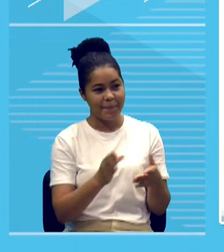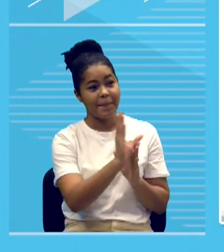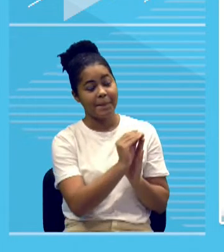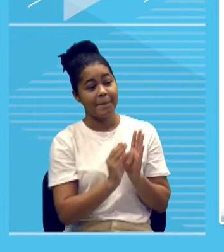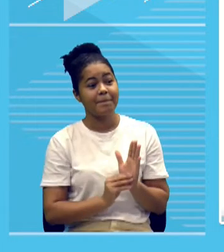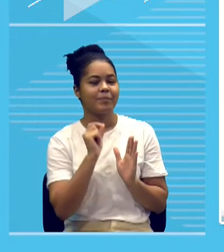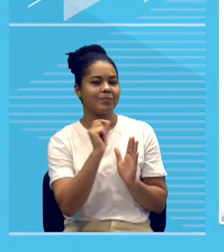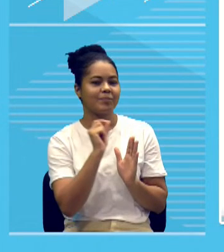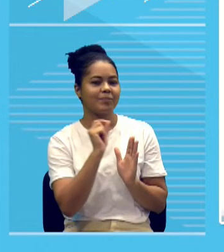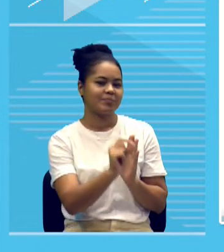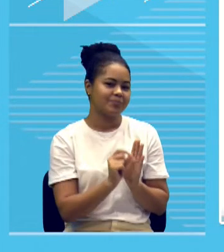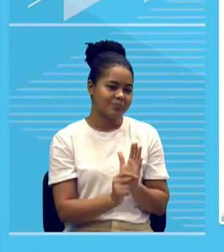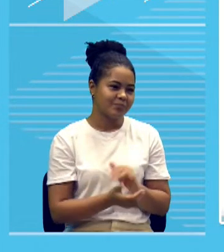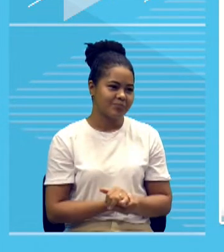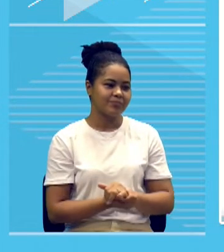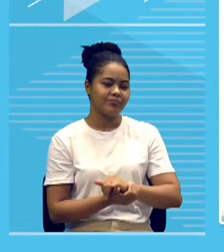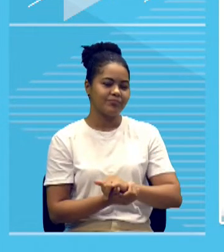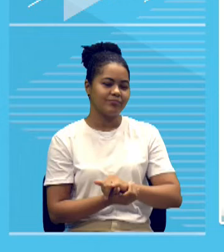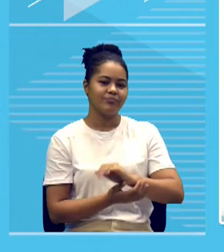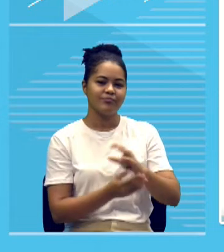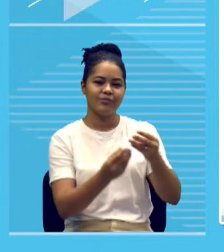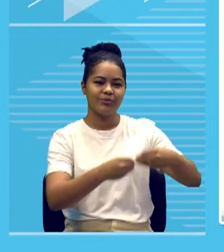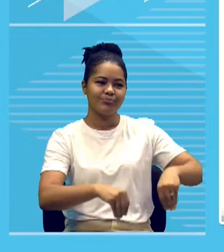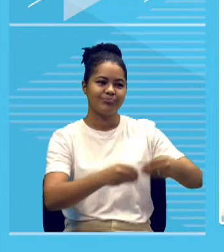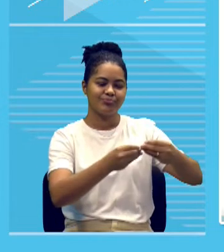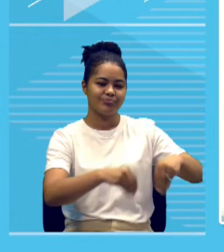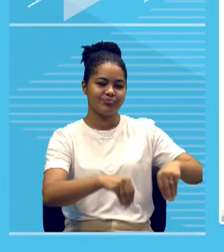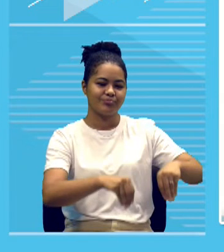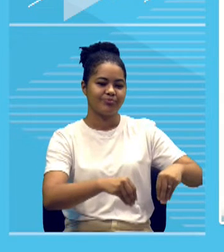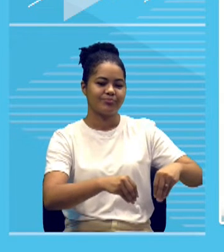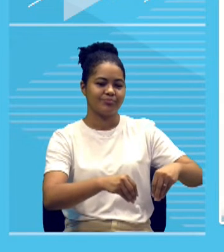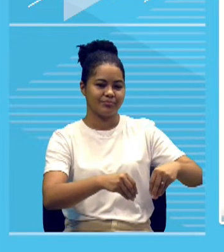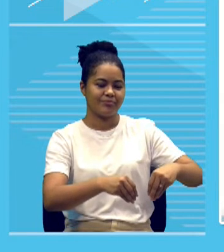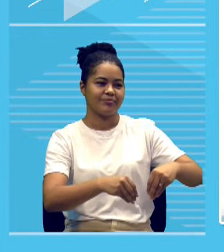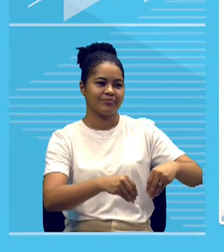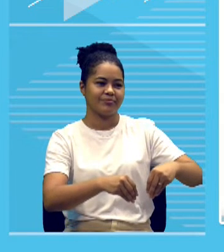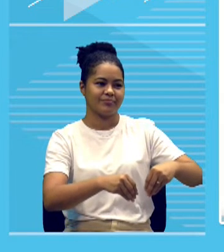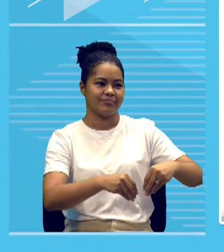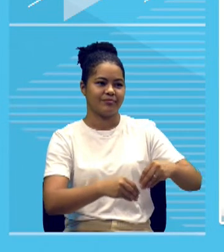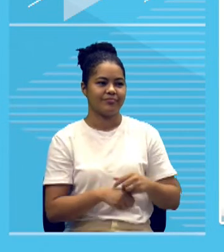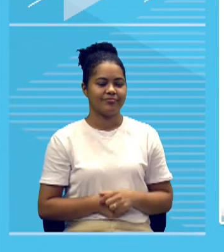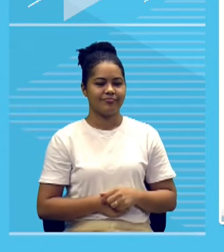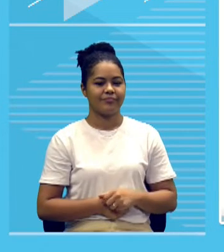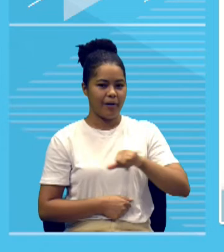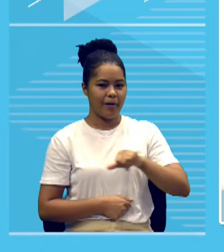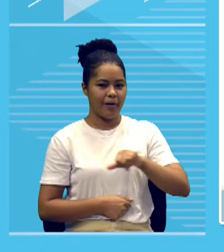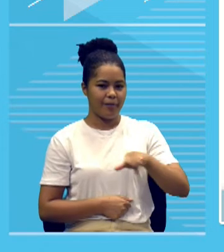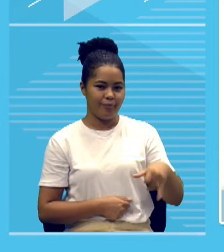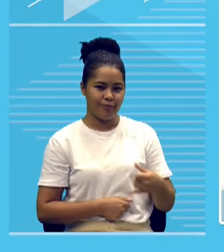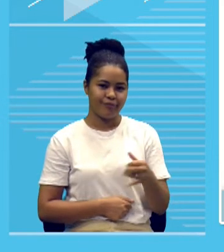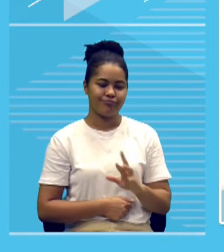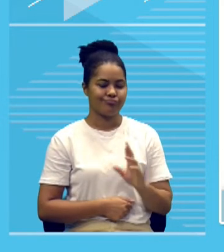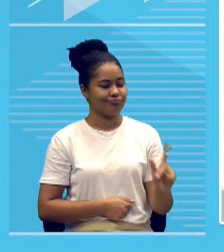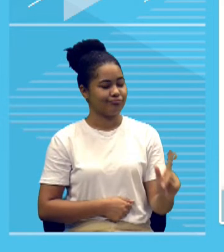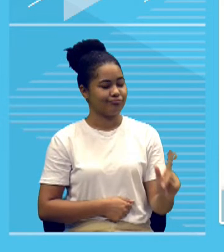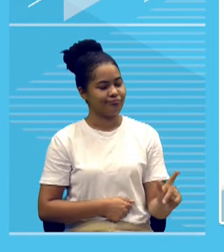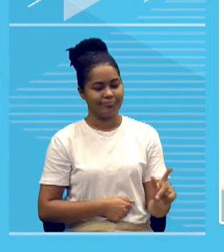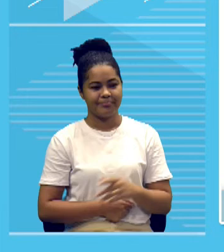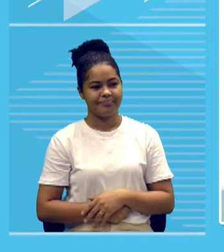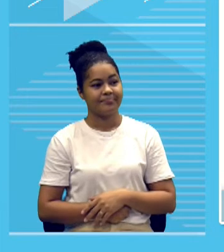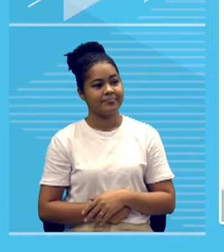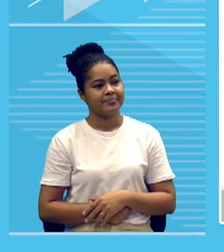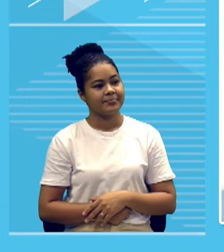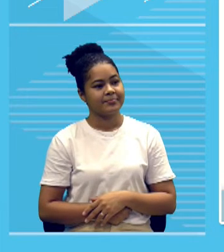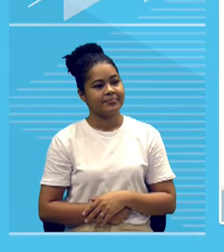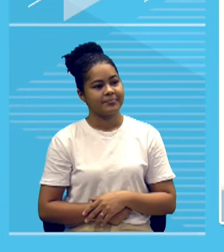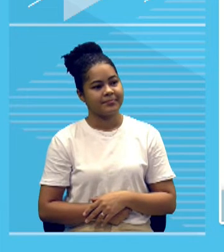Crianças meu nobre amigo O Magnata da UESC Zinho aí ela voltar ao normal Olá tudo